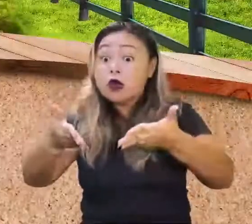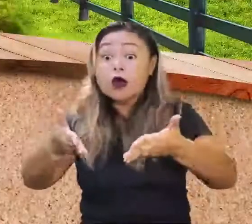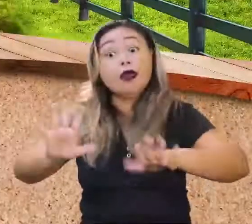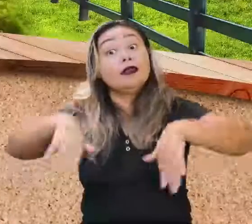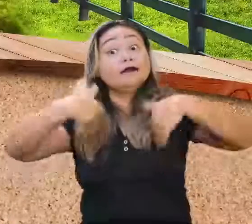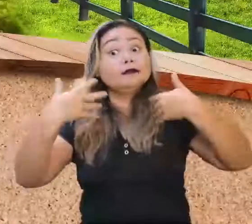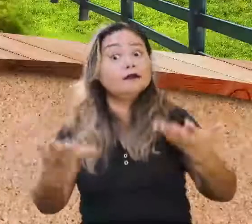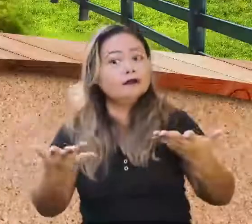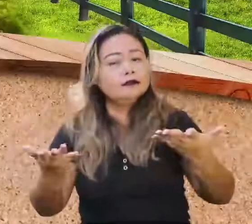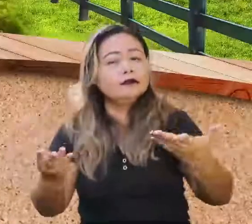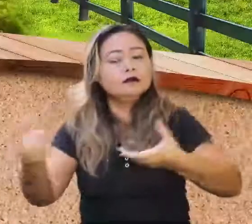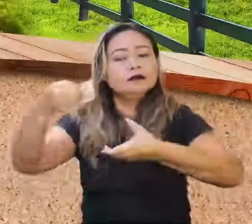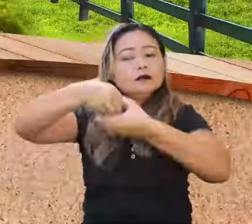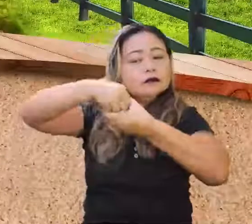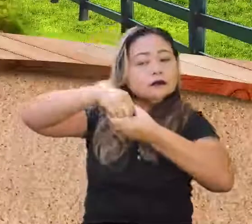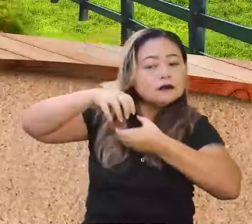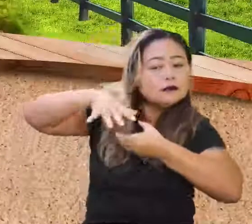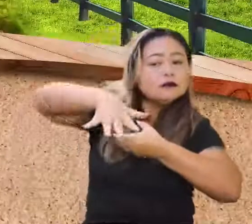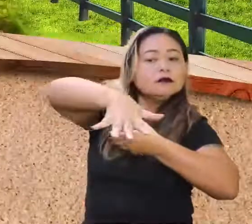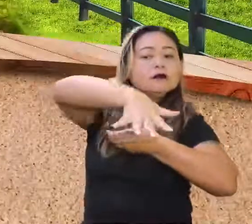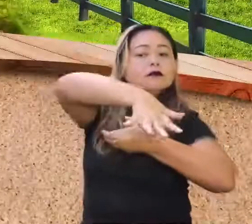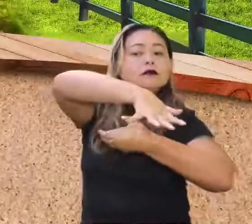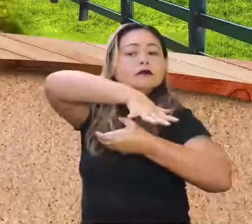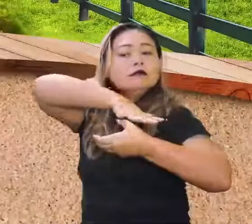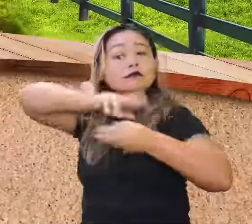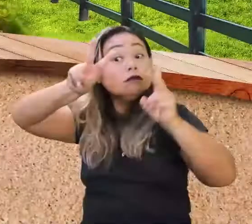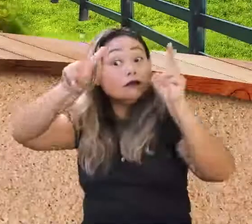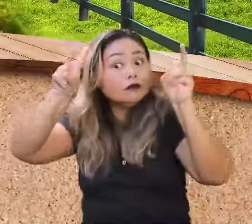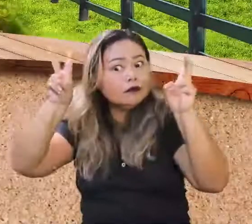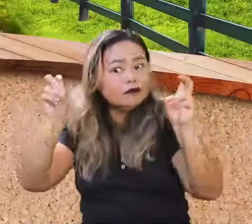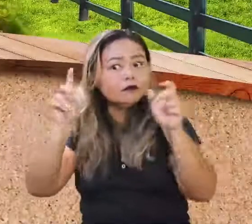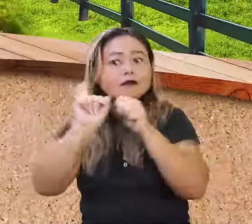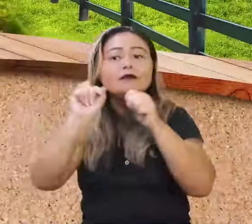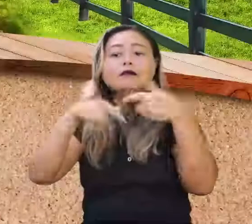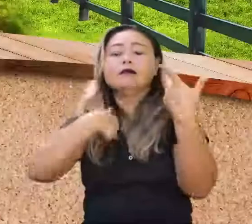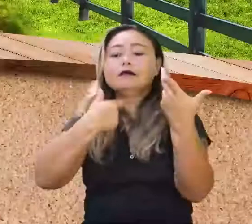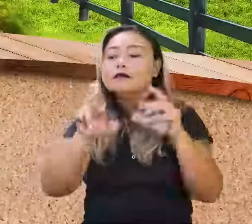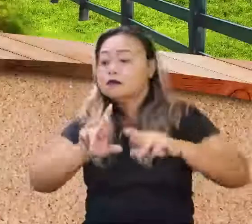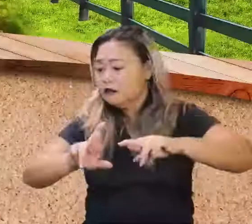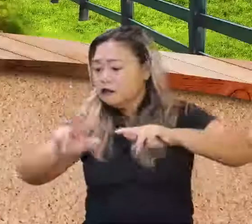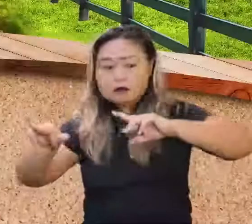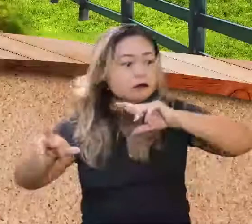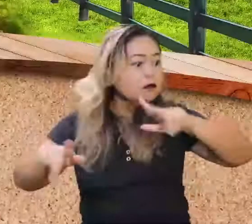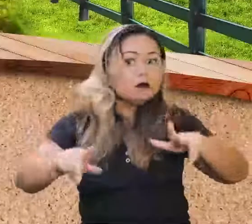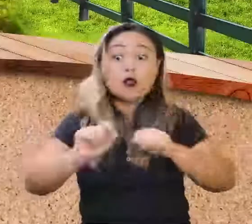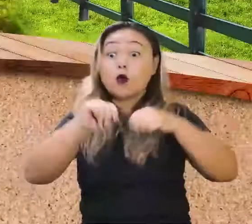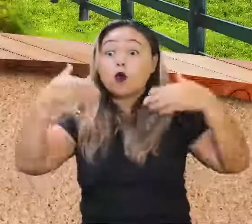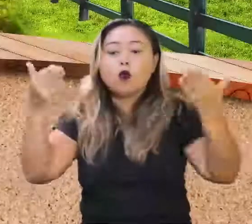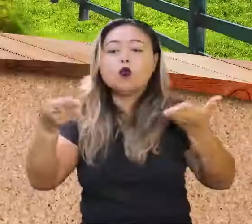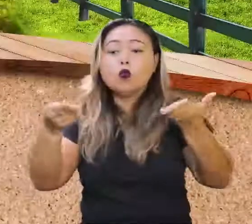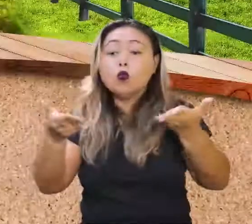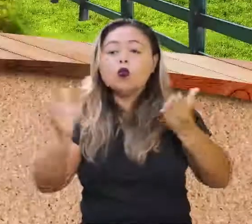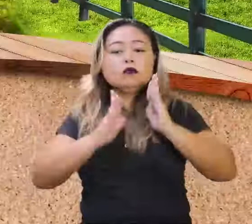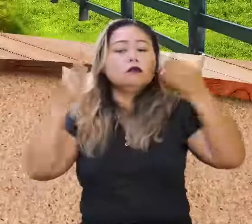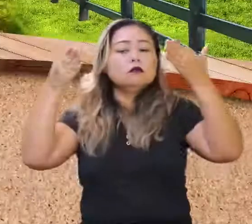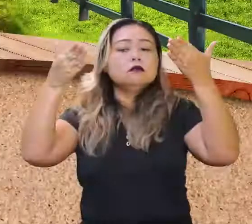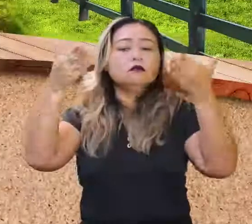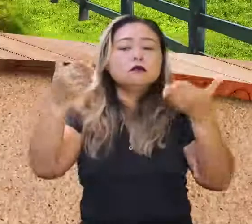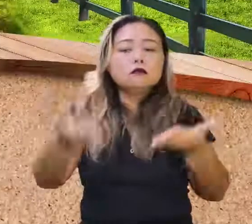E aí, dentro, do mesmo tema que nós iniciamos com a diferença, hoje é específico